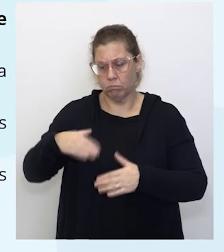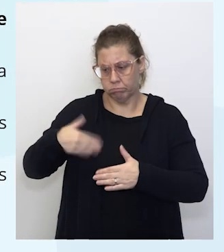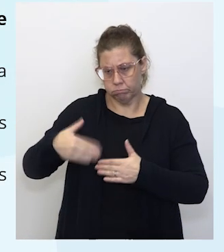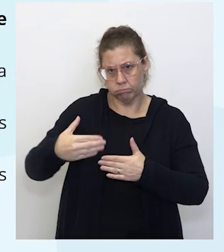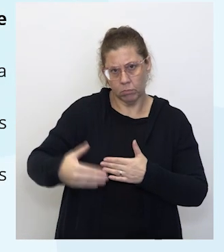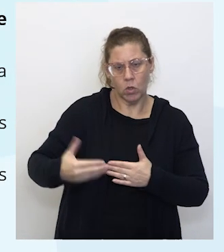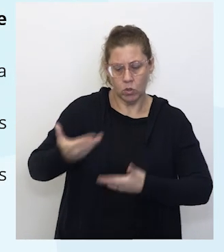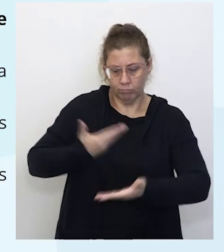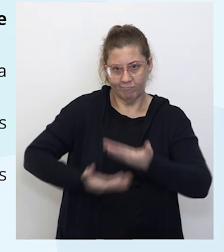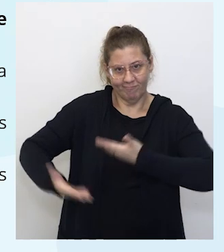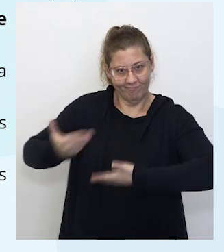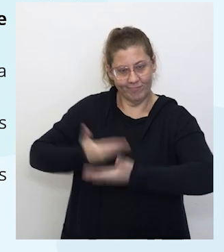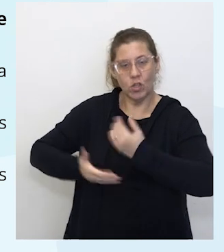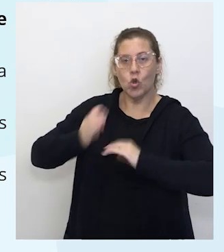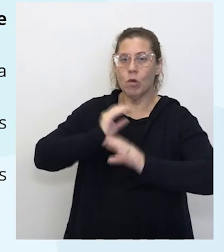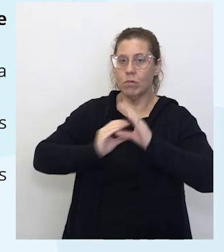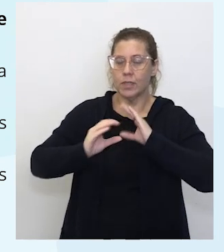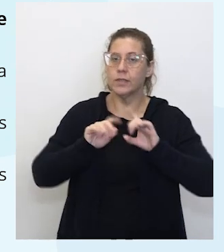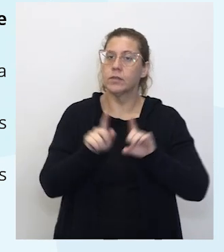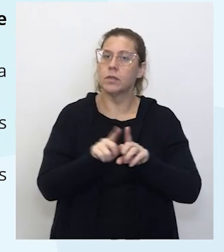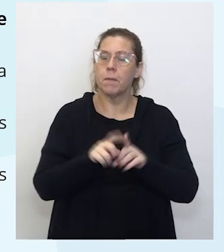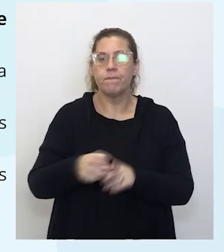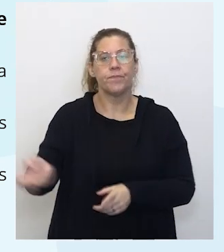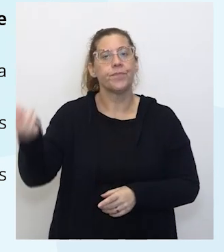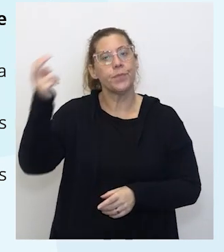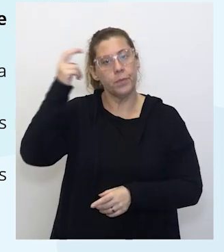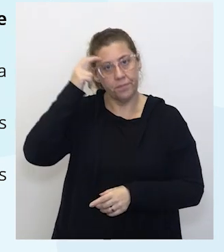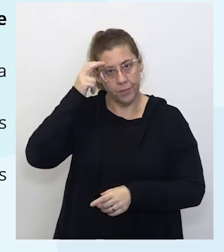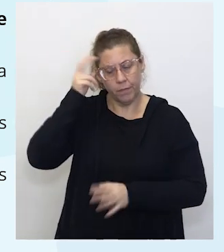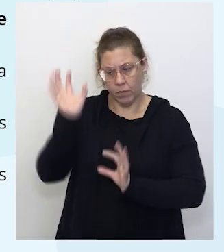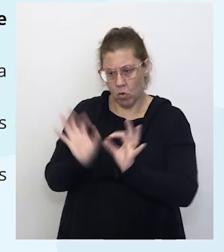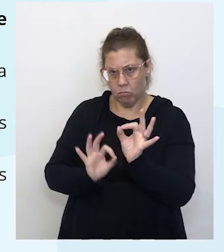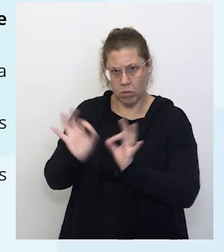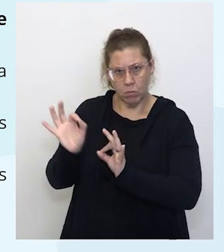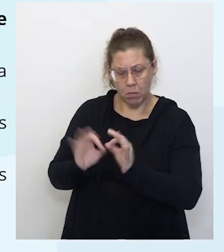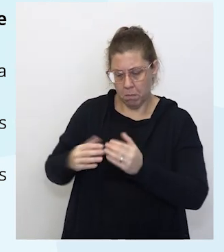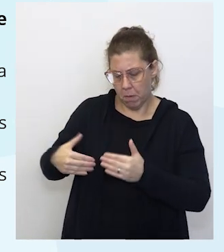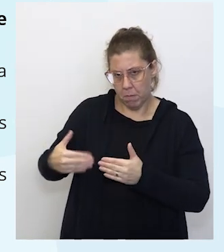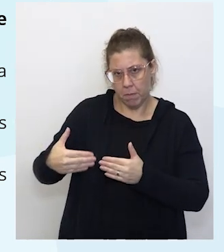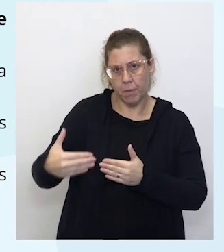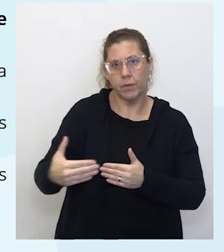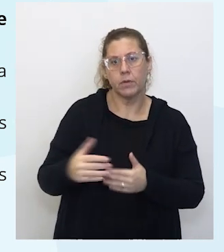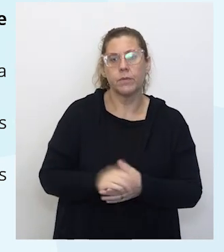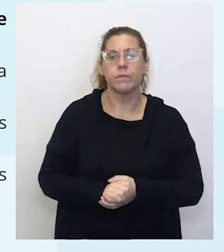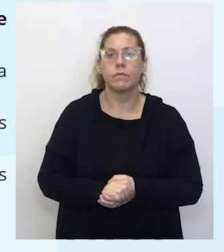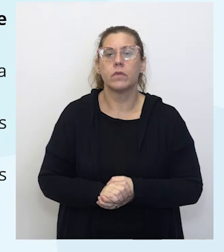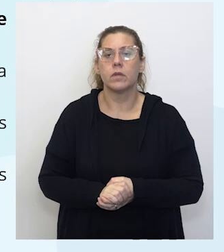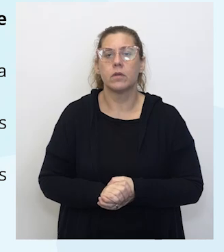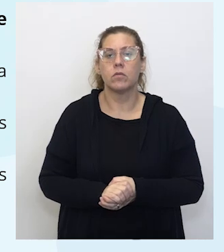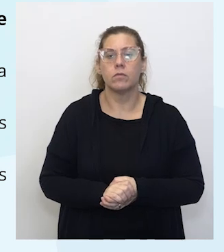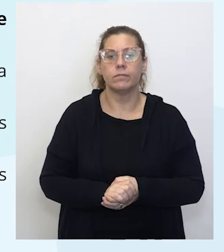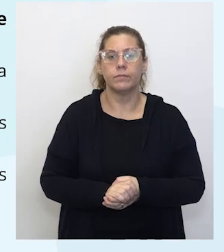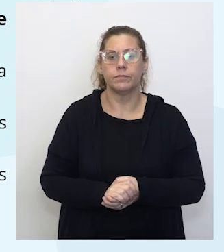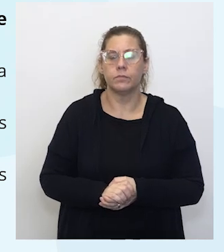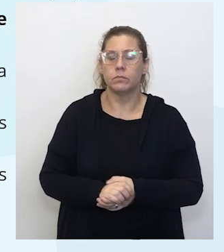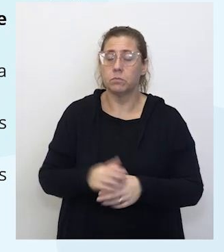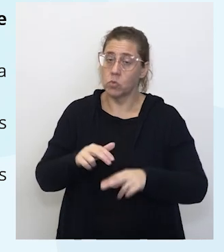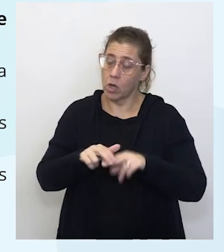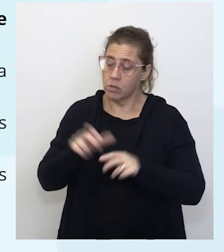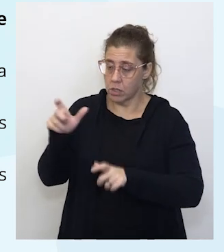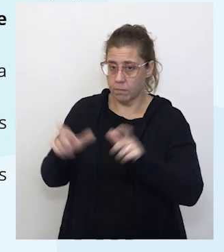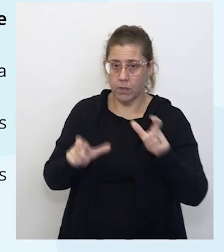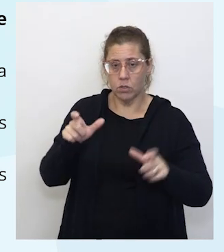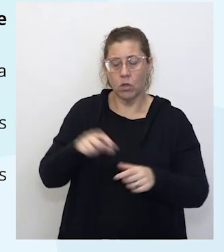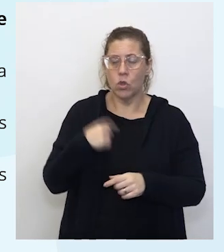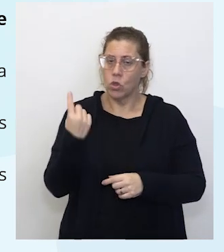de interações e de comunicação, a cultura se produz a partir e por meio dos indivíduos. Nós produzimos